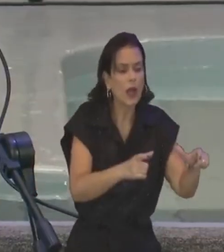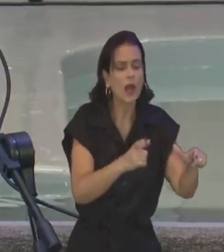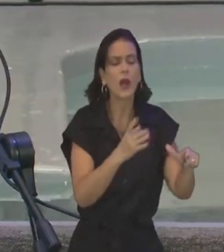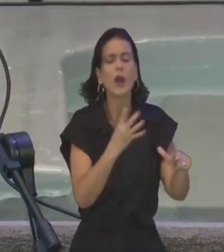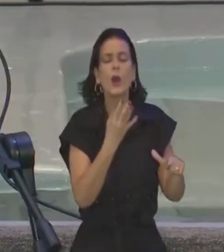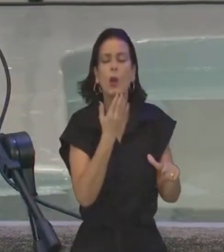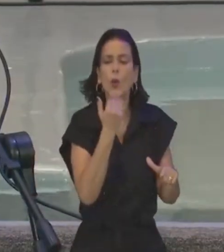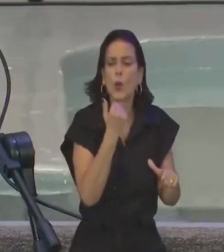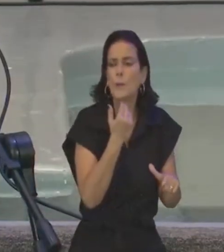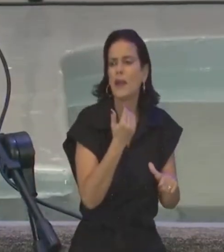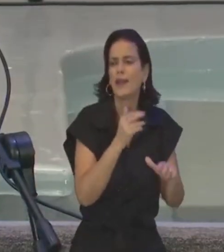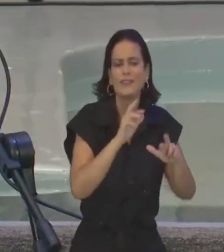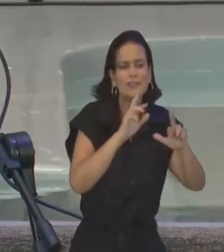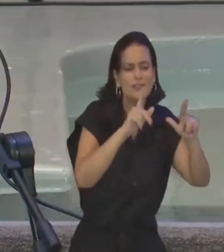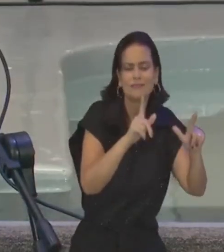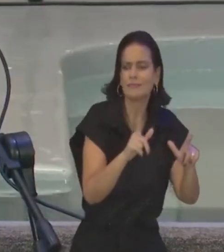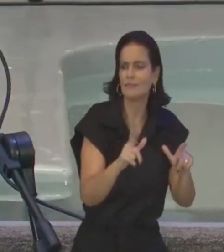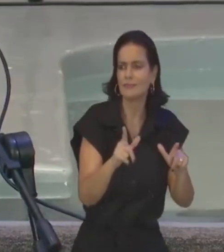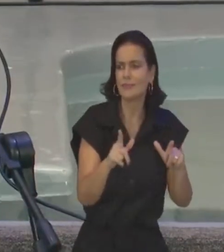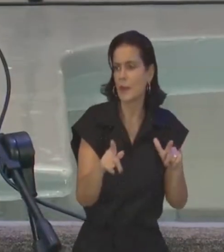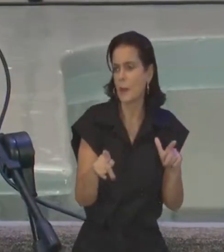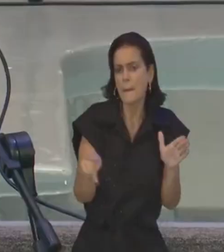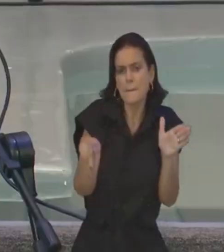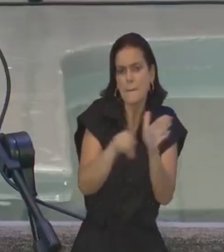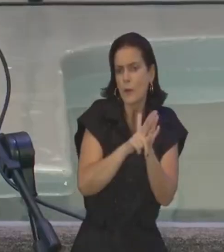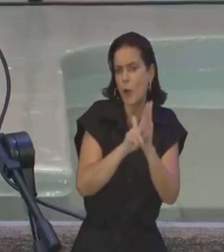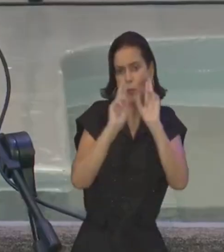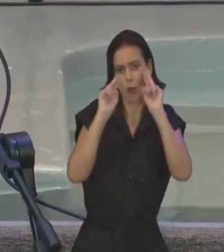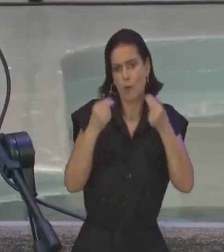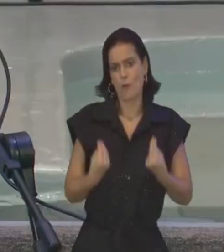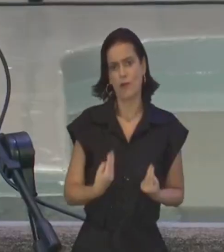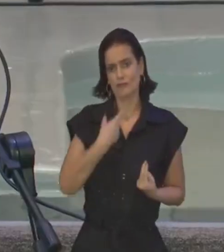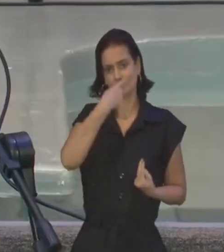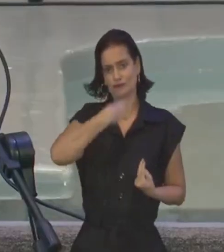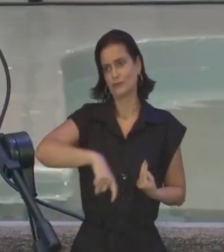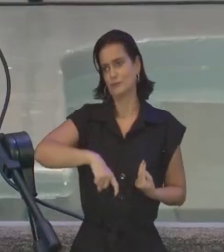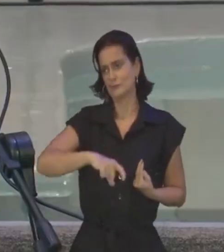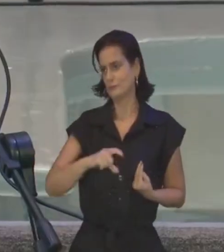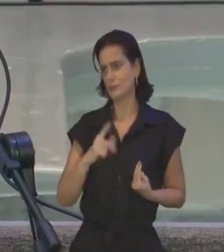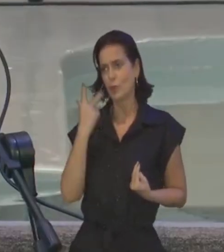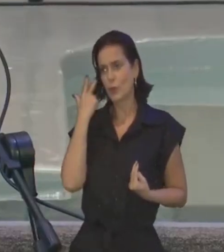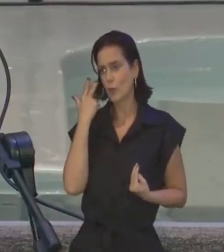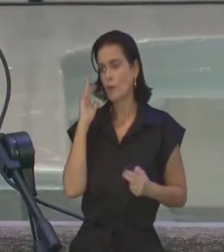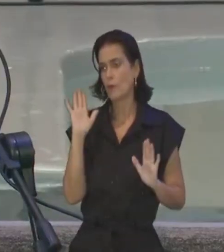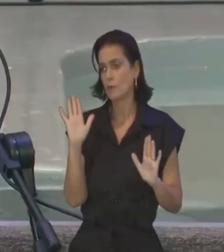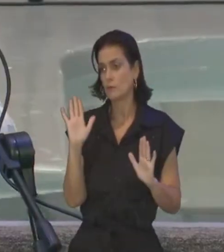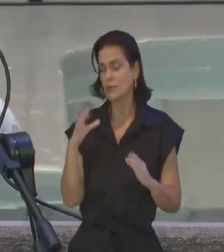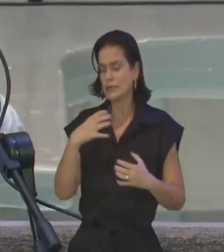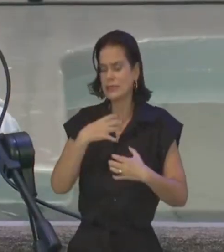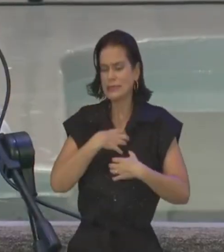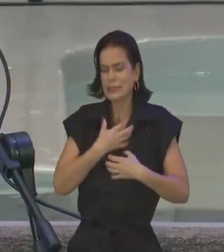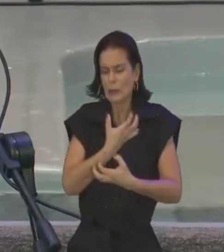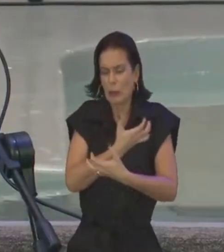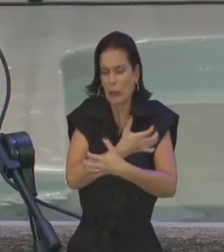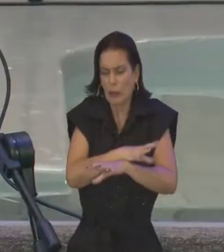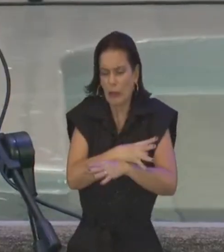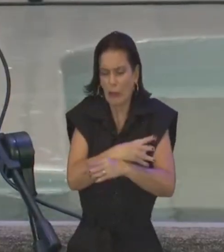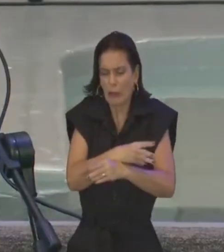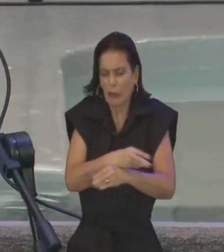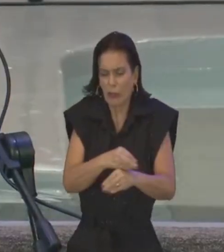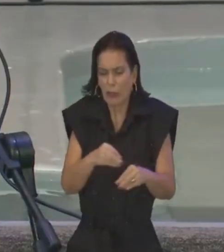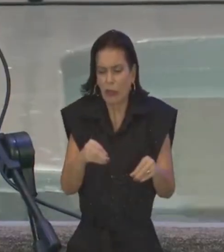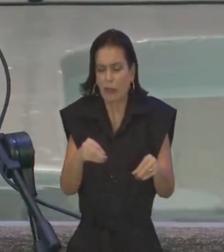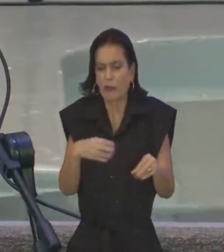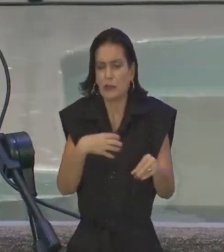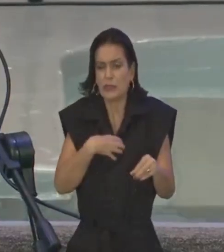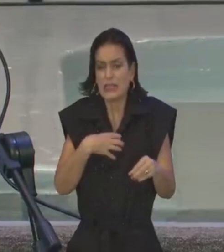diferente. Isto faz parte da nossa dinâmica humana. Quando nós nos sentimos vazios